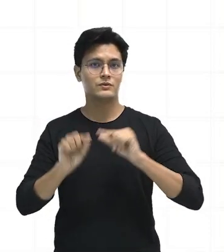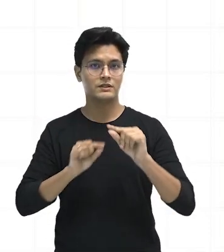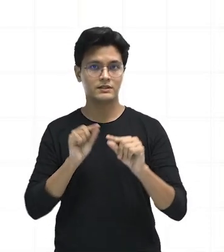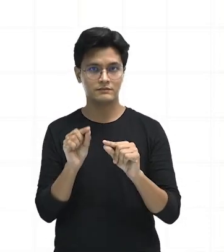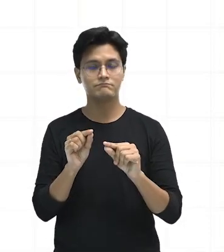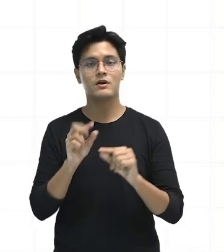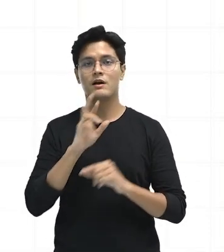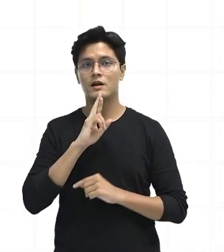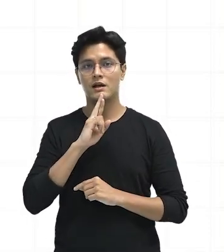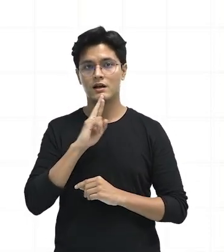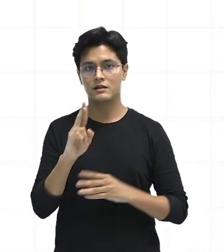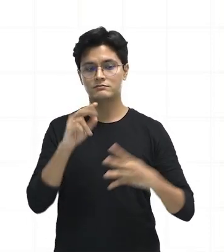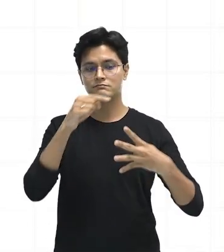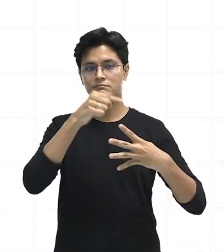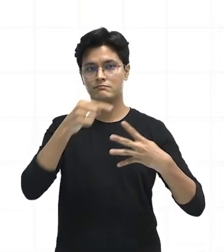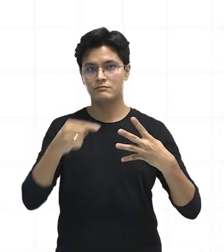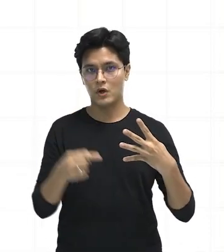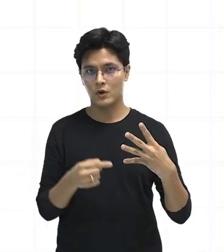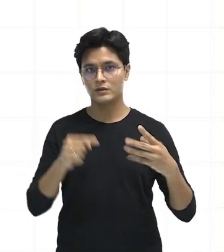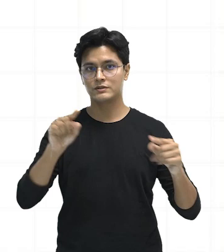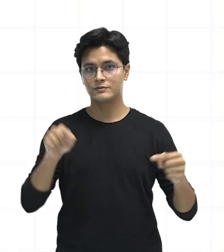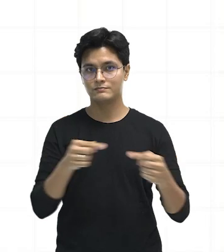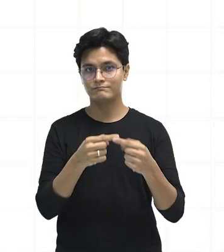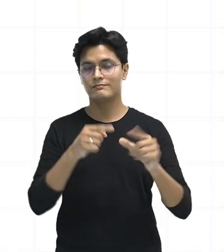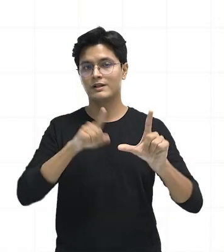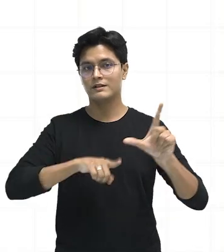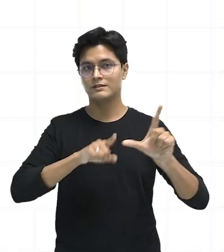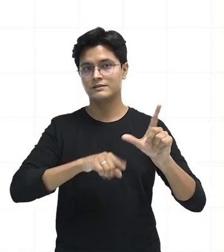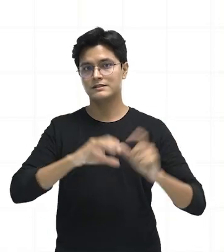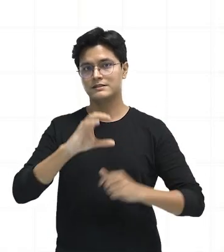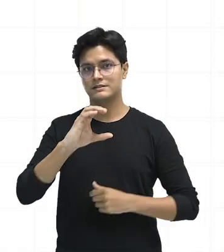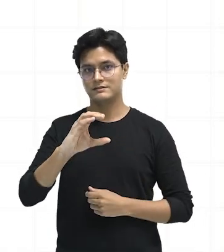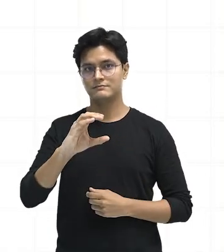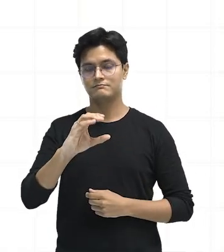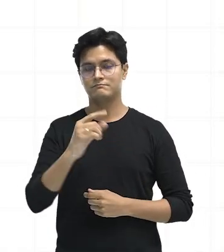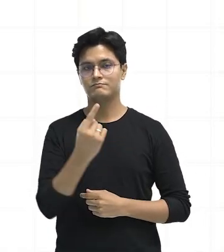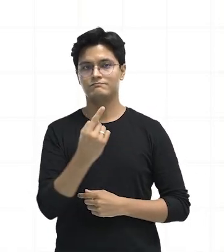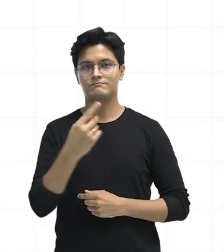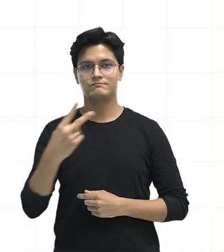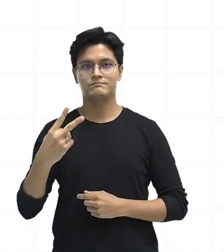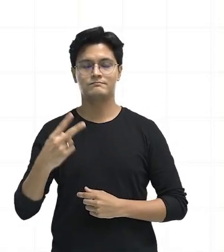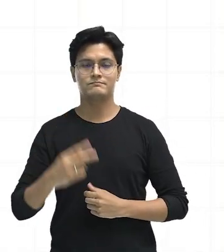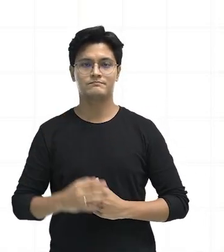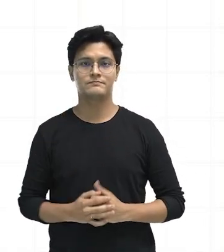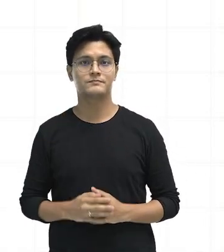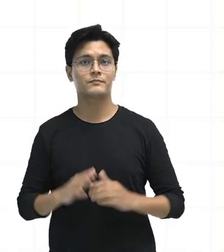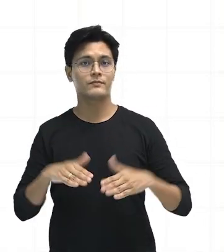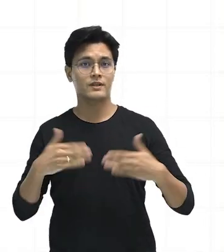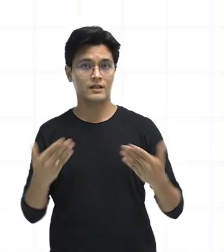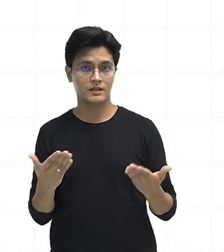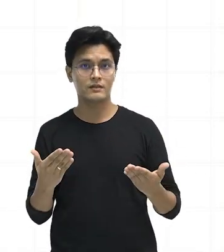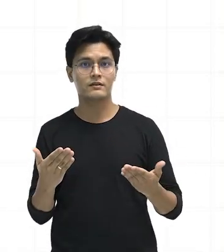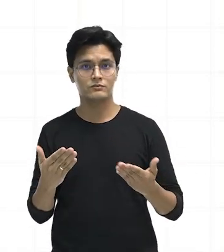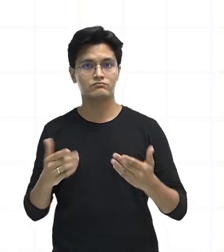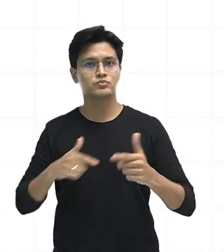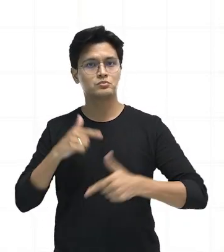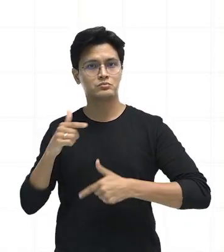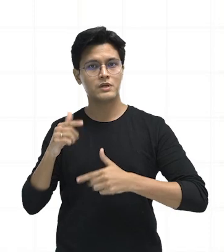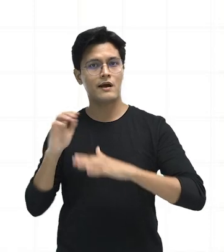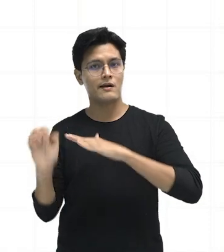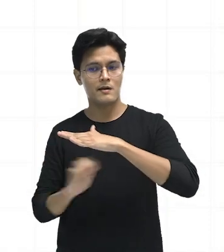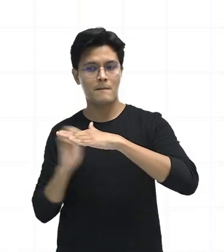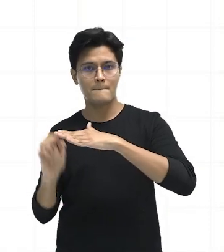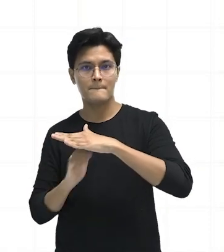a nossa resposta aqui é a letra C, 12. Então, esse serviço, contratando mais